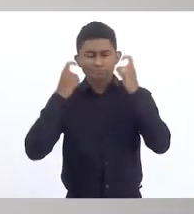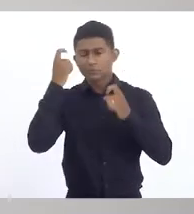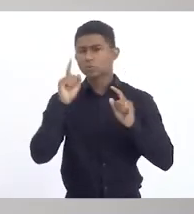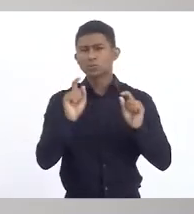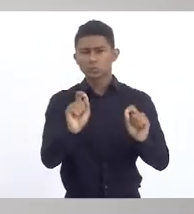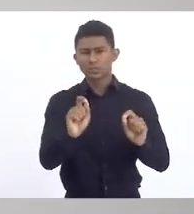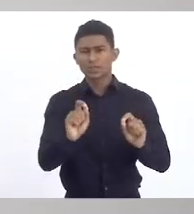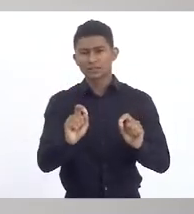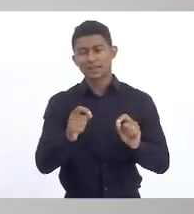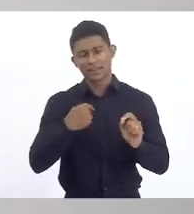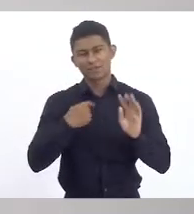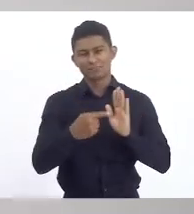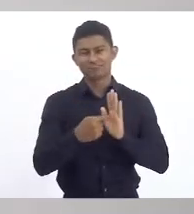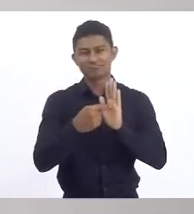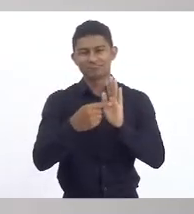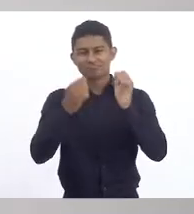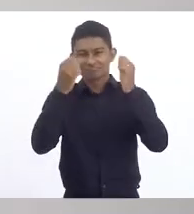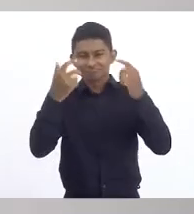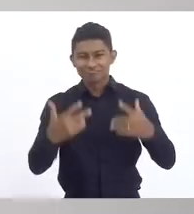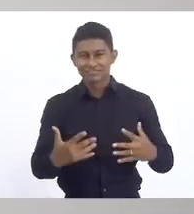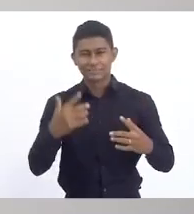eu gostaria de trazer,